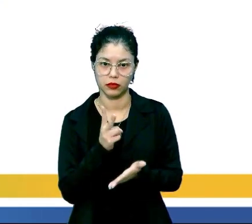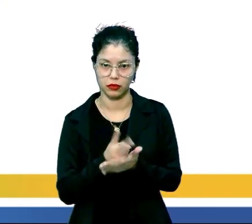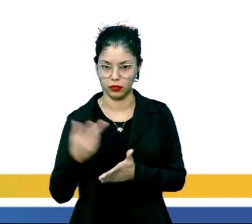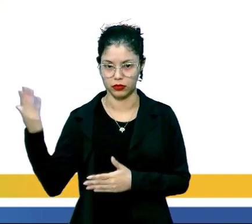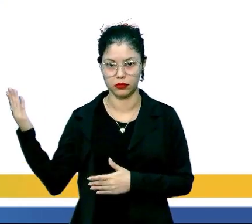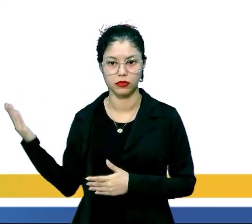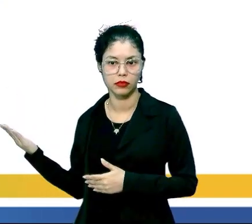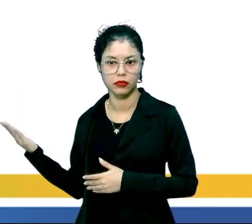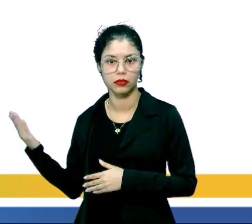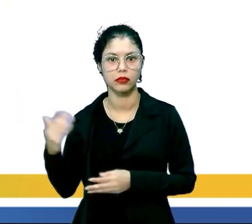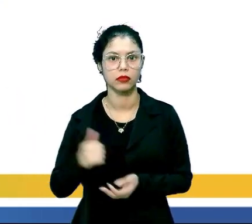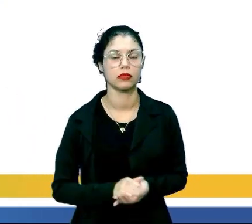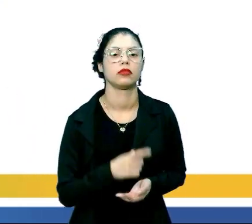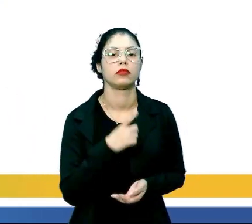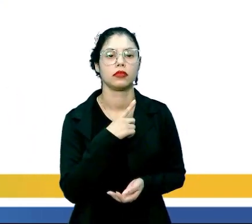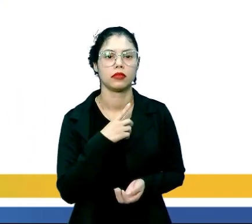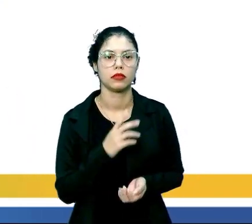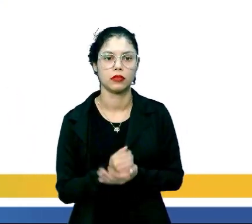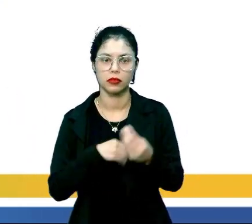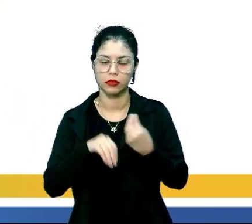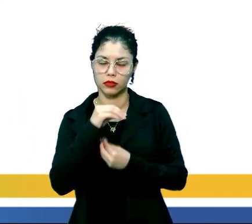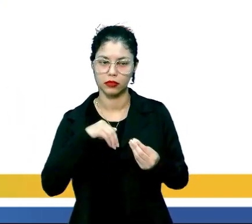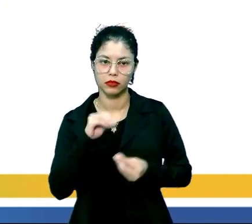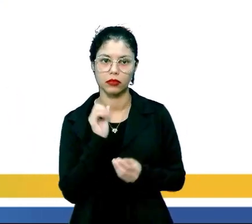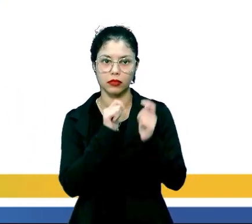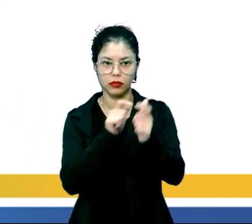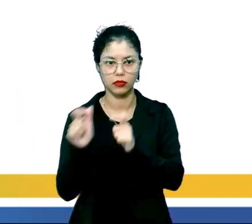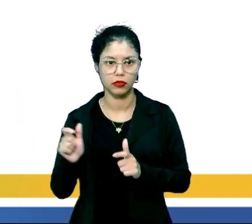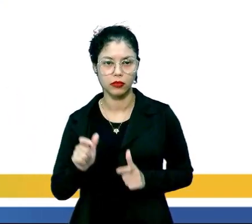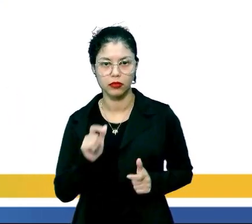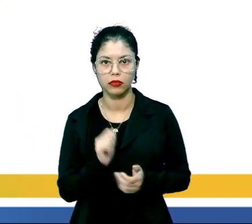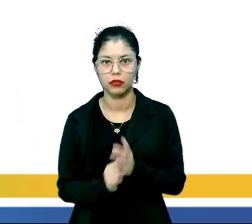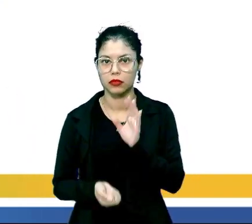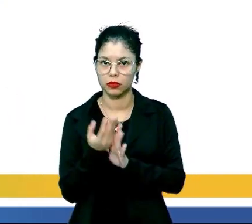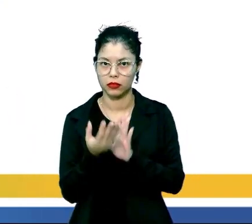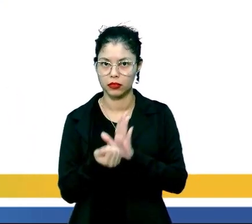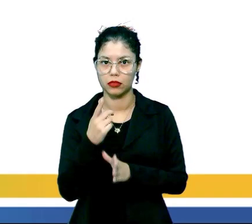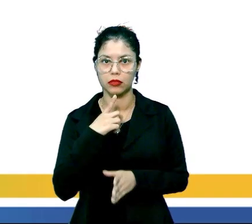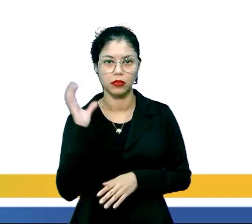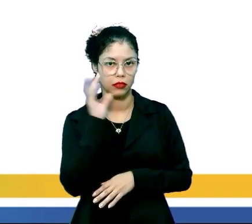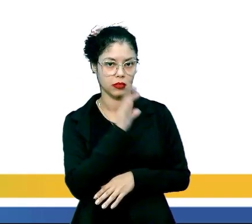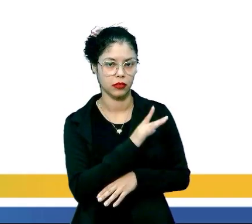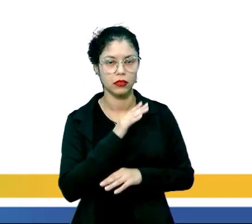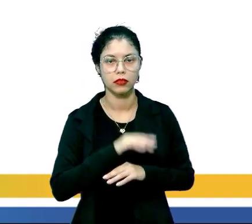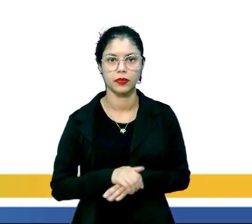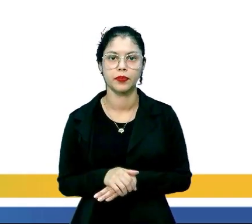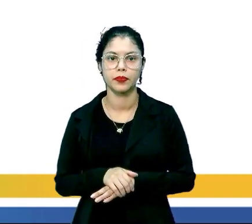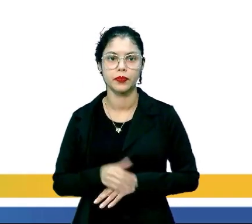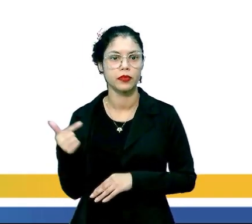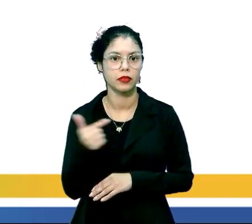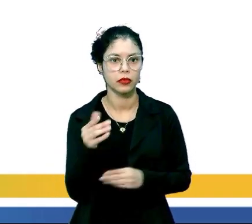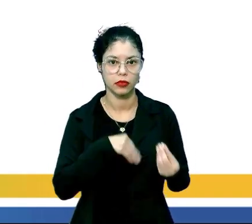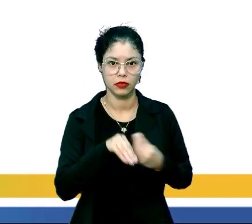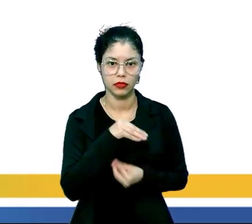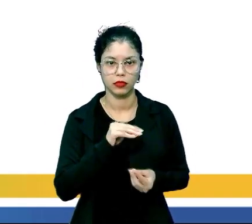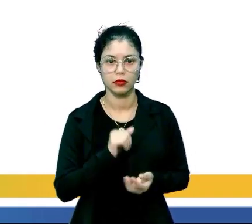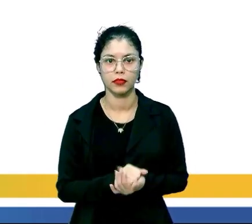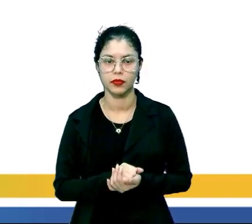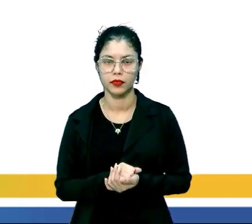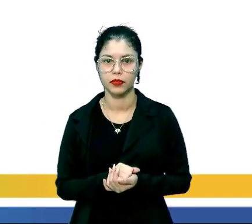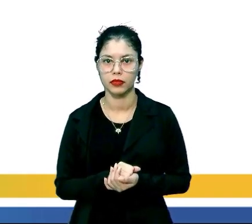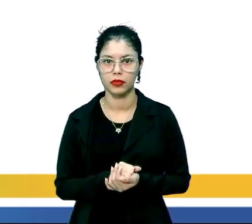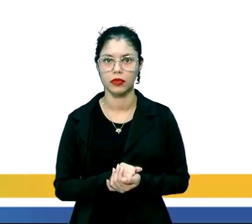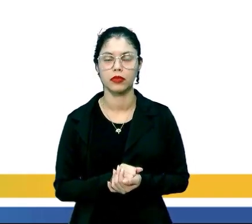dessas maneiras. Olha só, eu tenho ali uma reação onde o produto tem calor e a segunda reação,